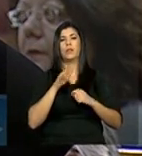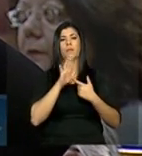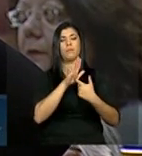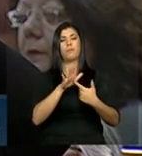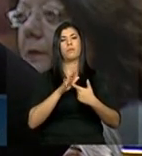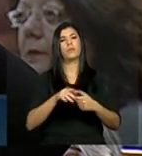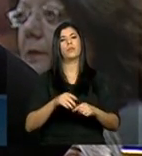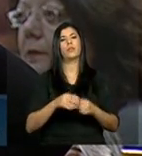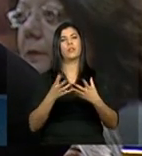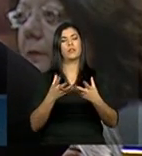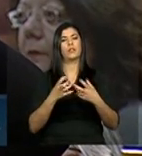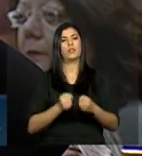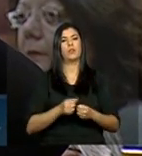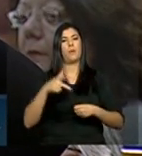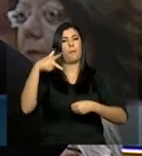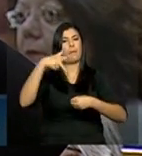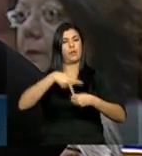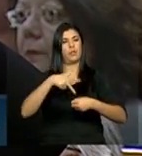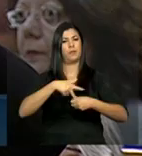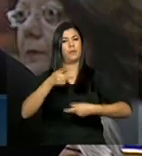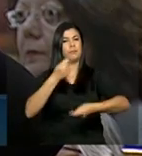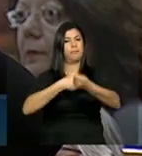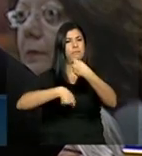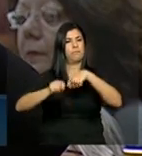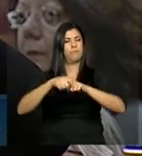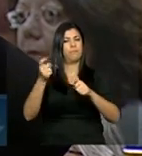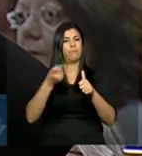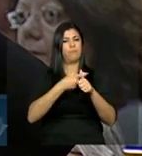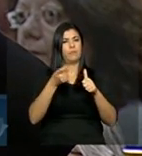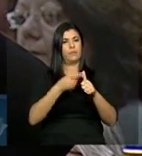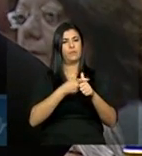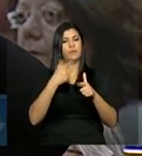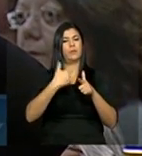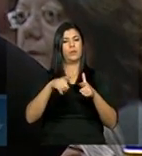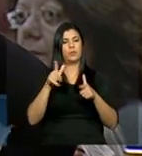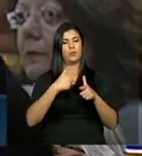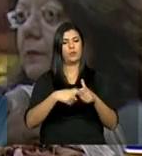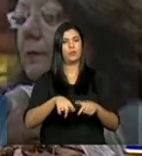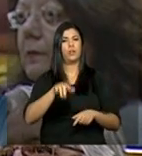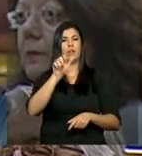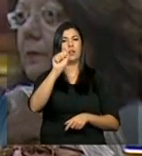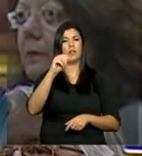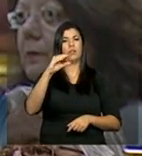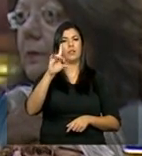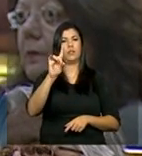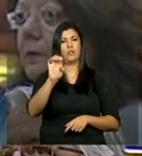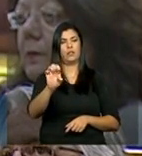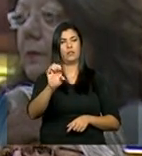Eletrobras renegociar dívidas no que diz respeito no âmbito da CDE.